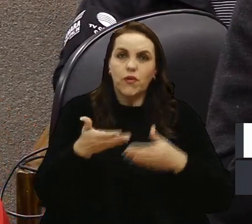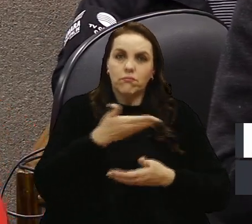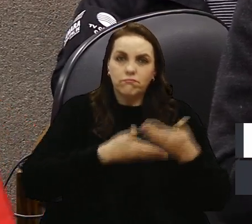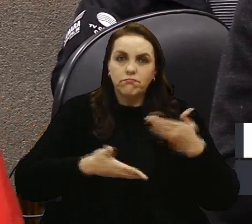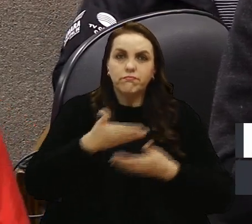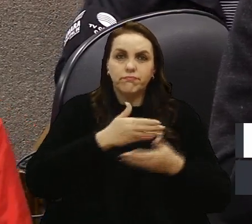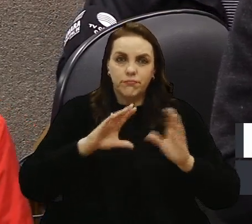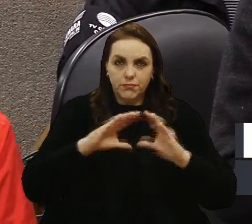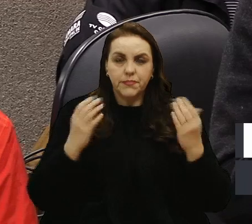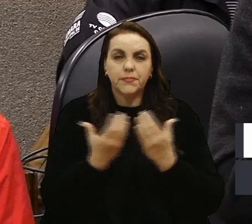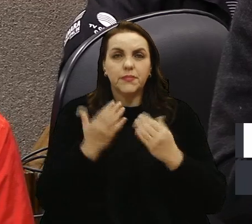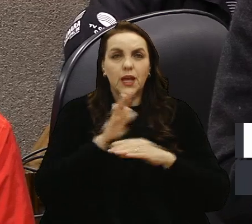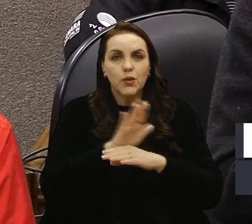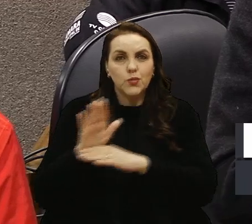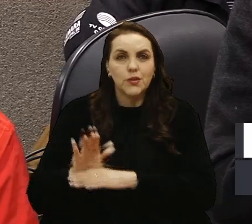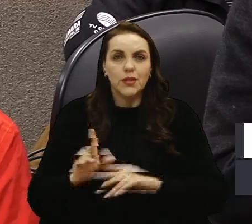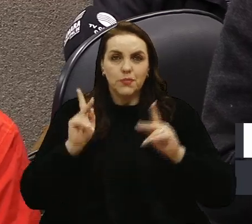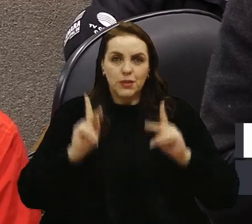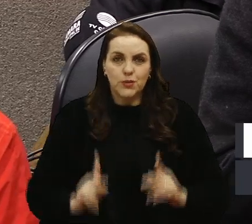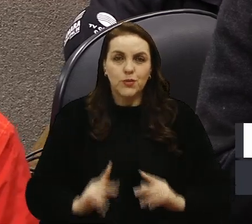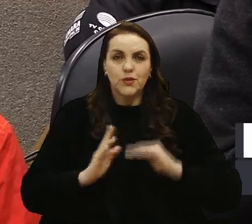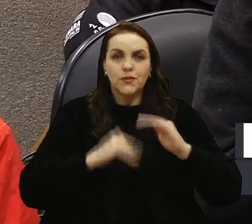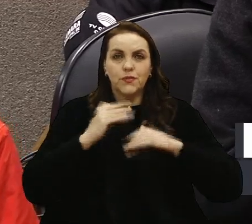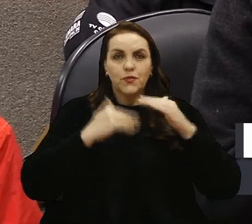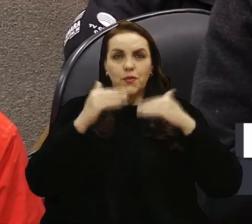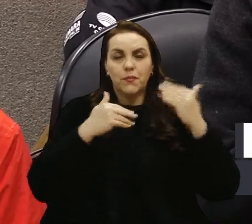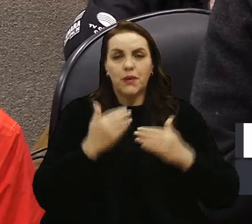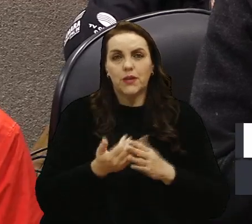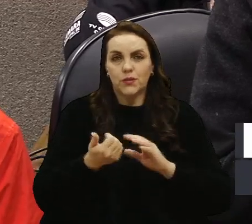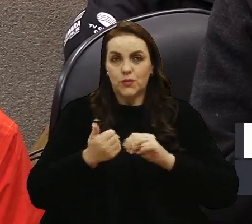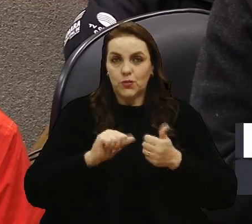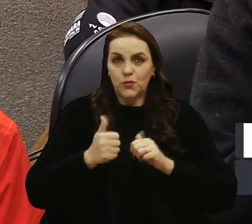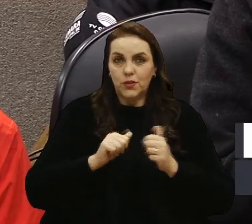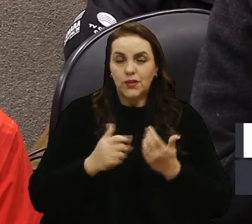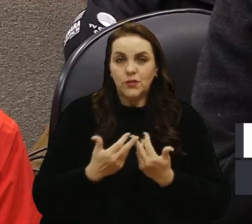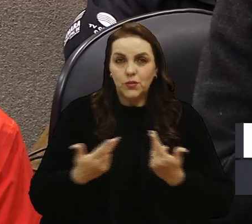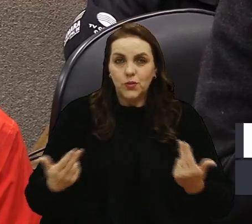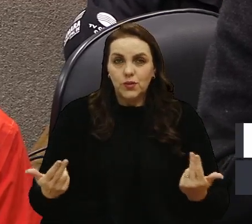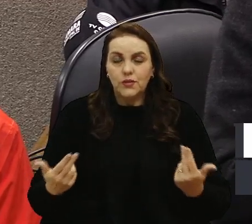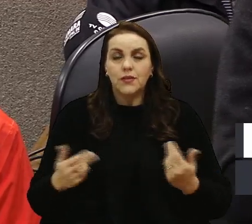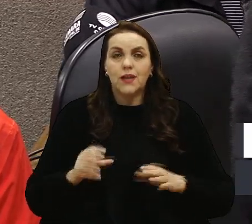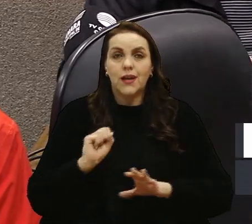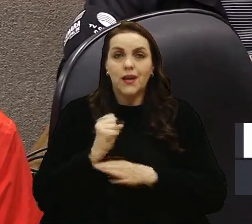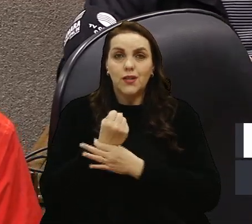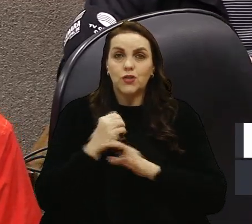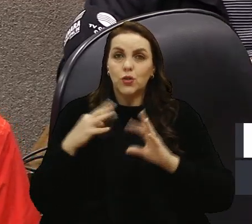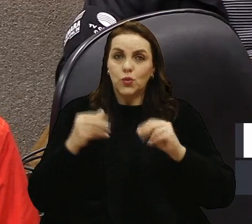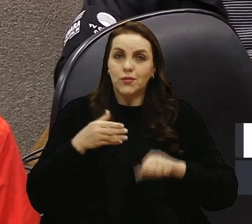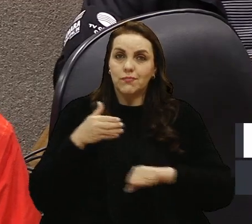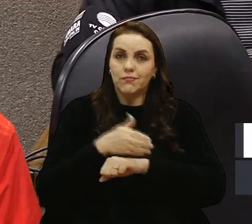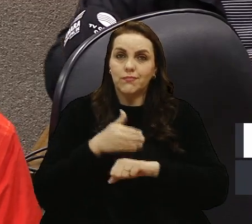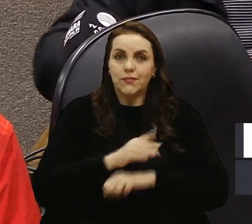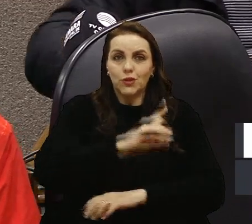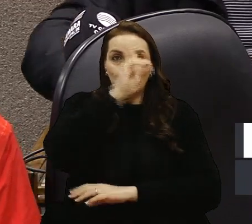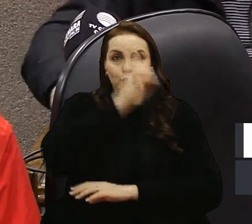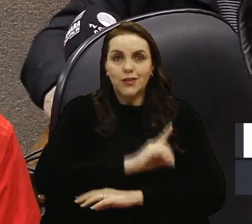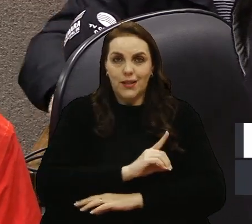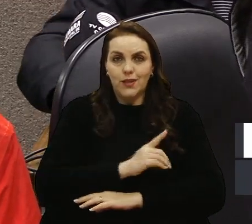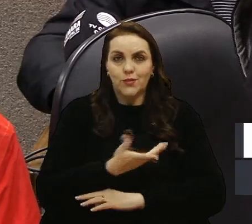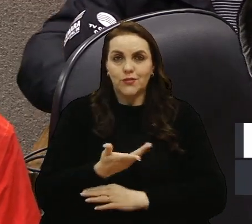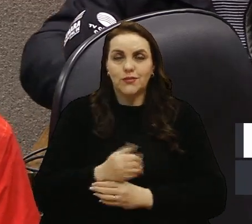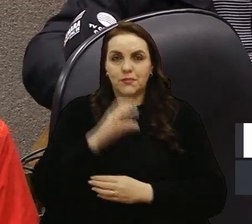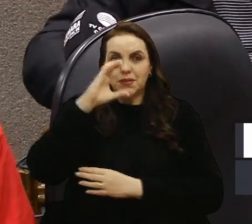as pessoas a desenvolver as suas qualidades e garantir que todos tenham acesso aos seus direitos como cidadão.